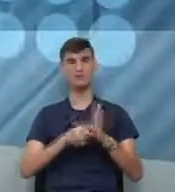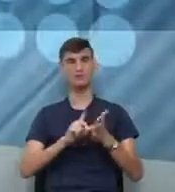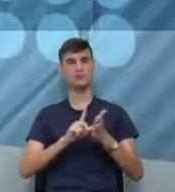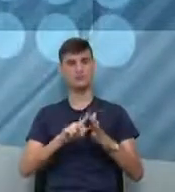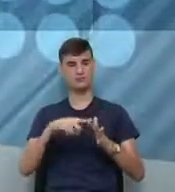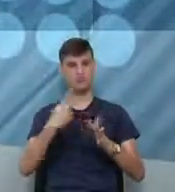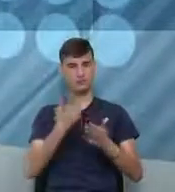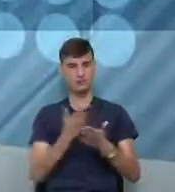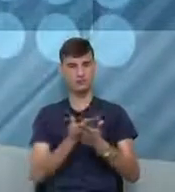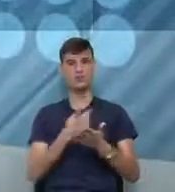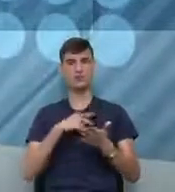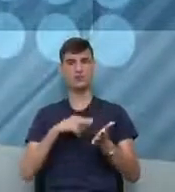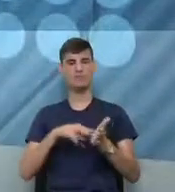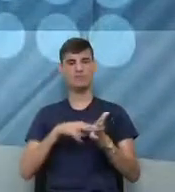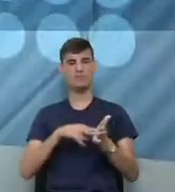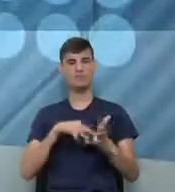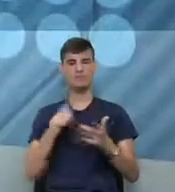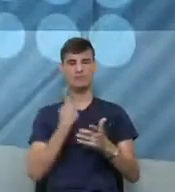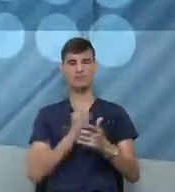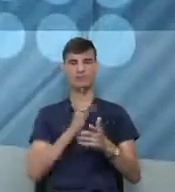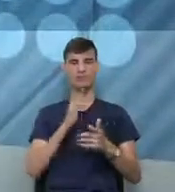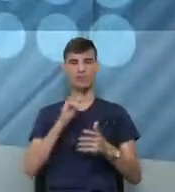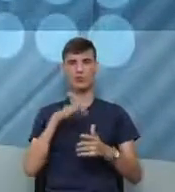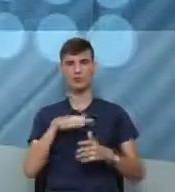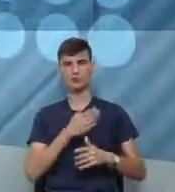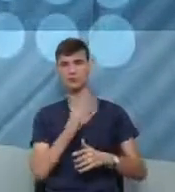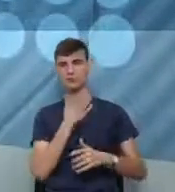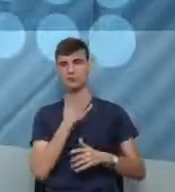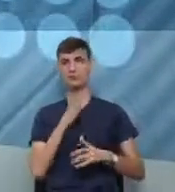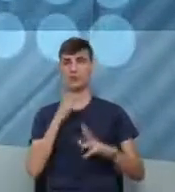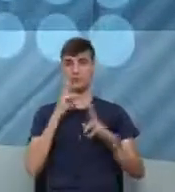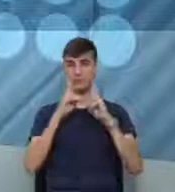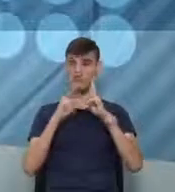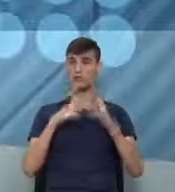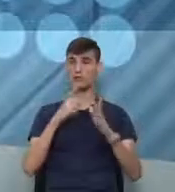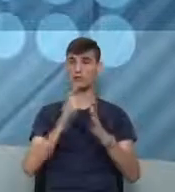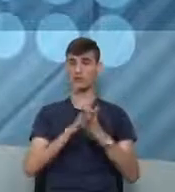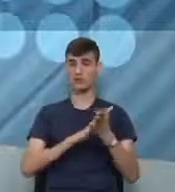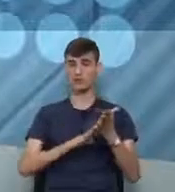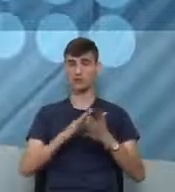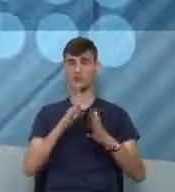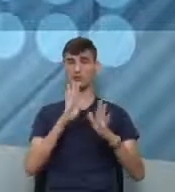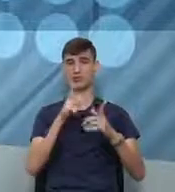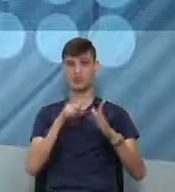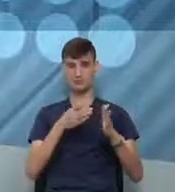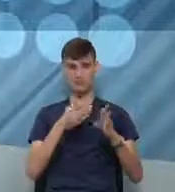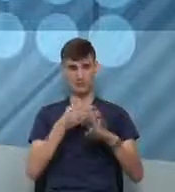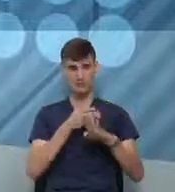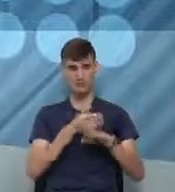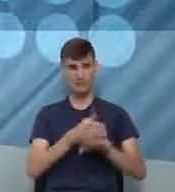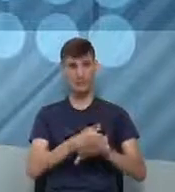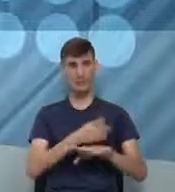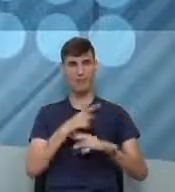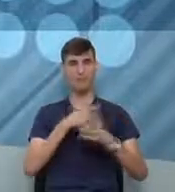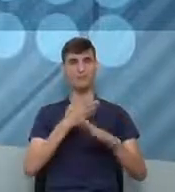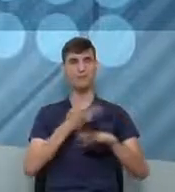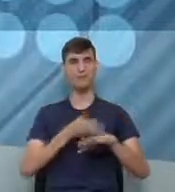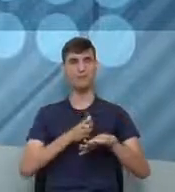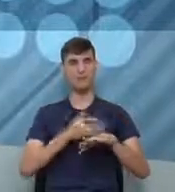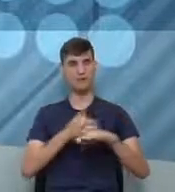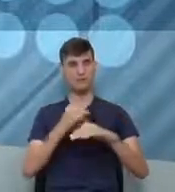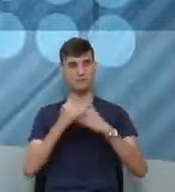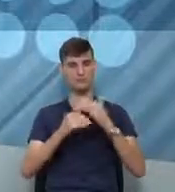pós-aula, participar dos nossos fóruns. Eu já subi lista de exercício para que você possa aí ir